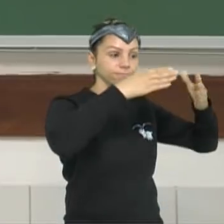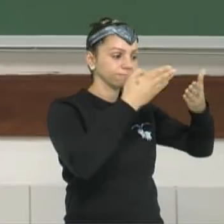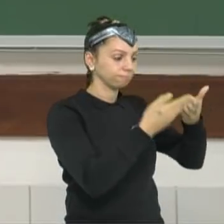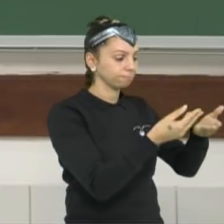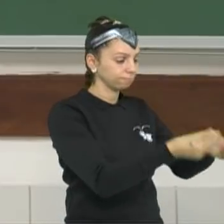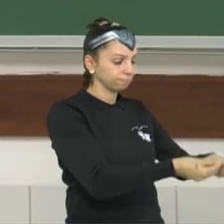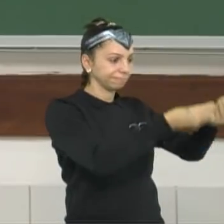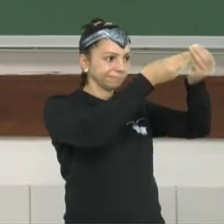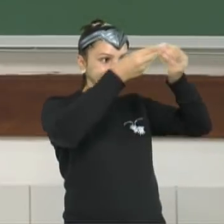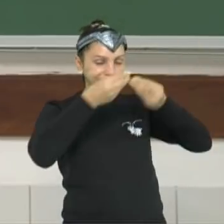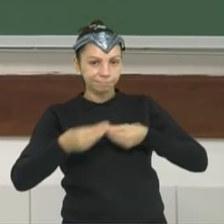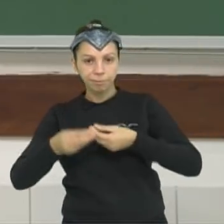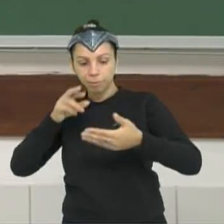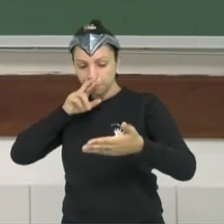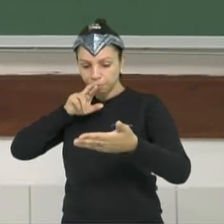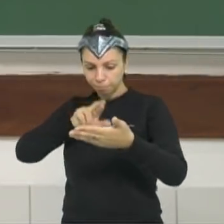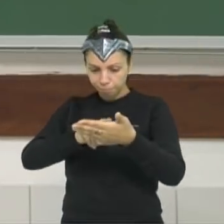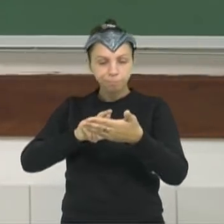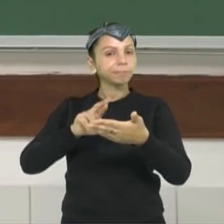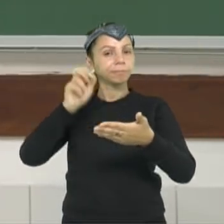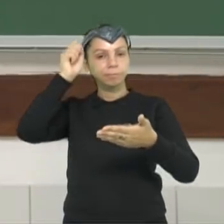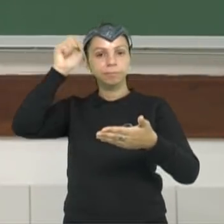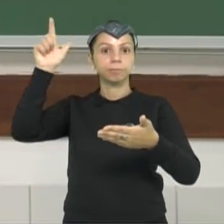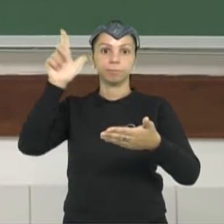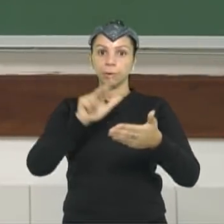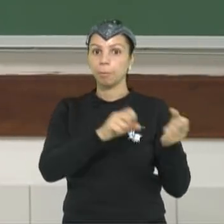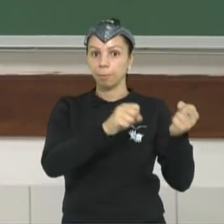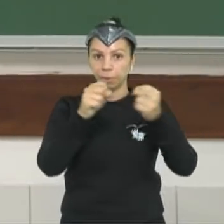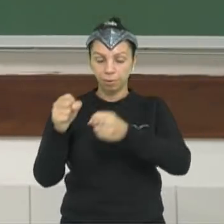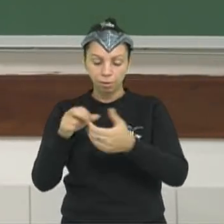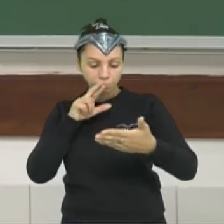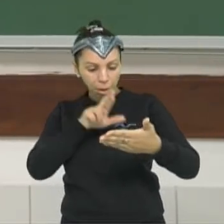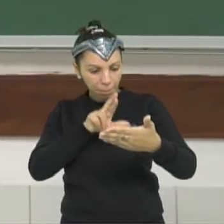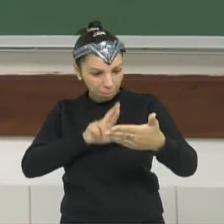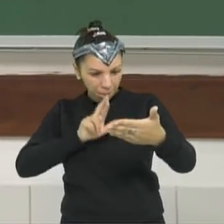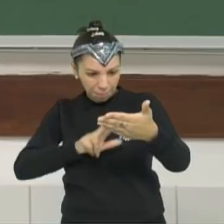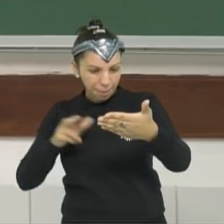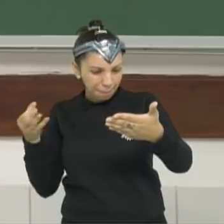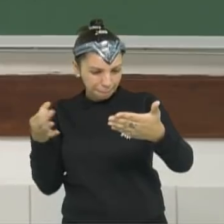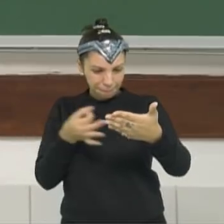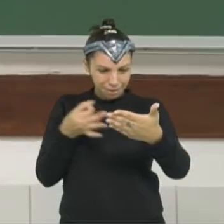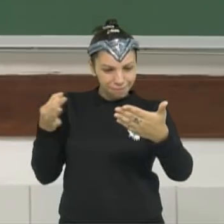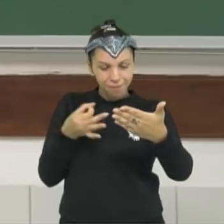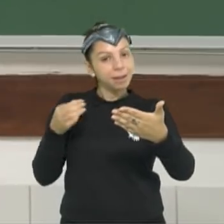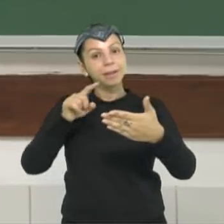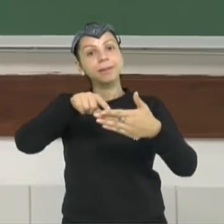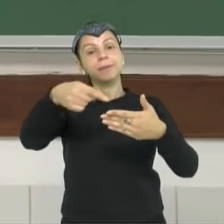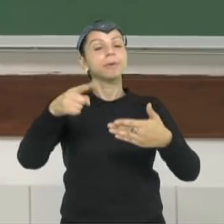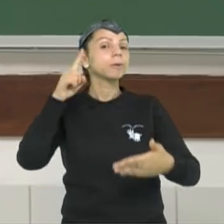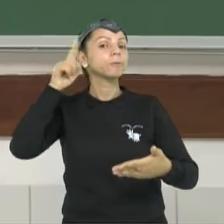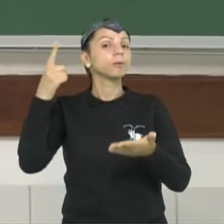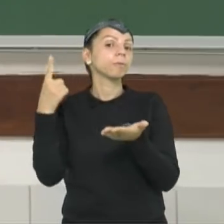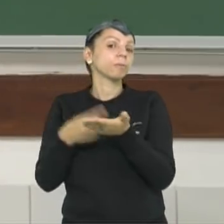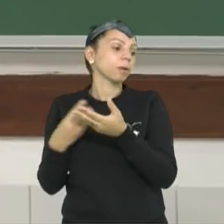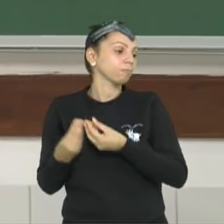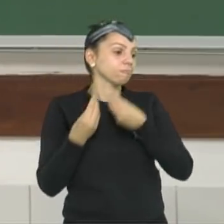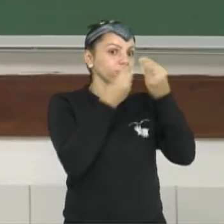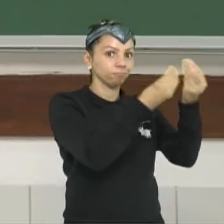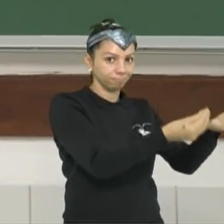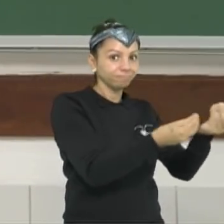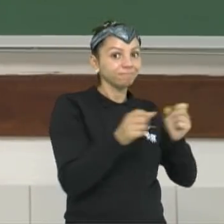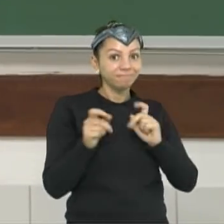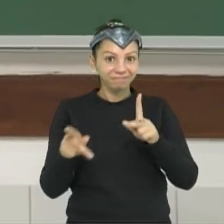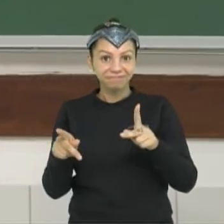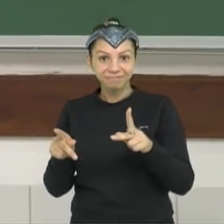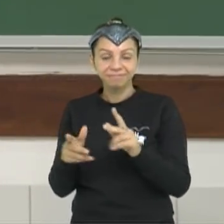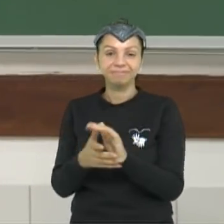usar o seu poder da inteligência, responder todas as questões bonitinho e devolver na data combinada. Tudo